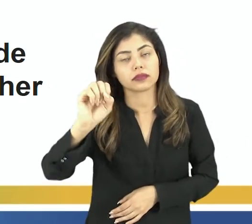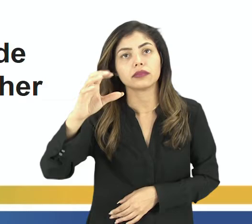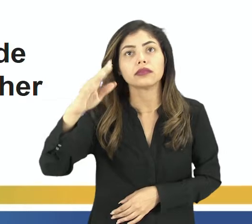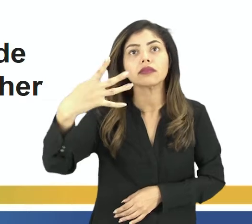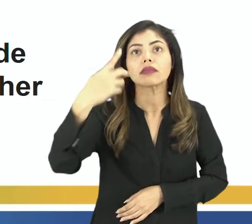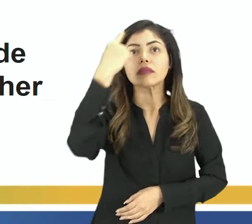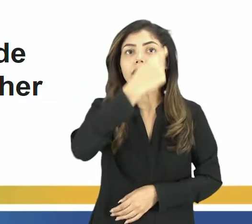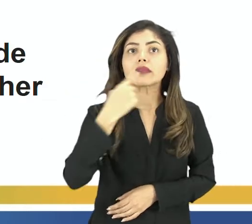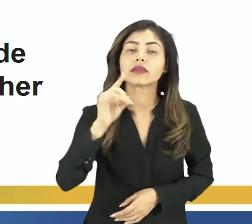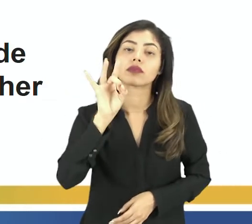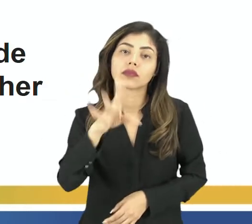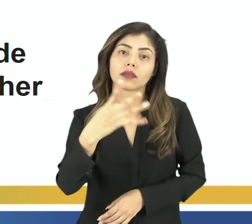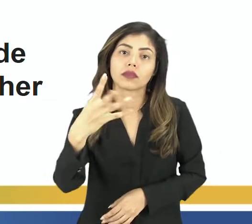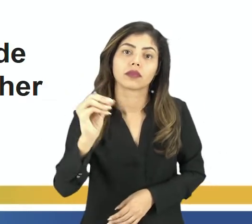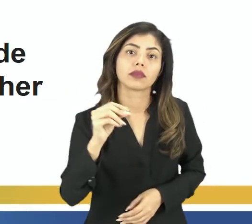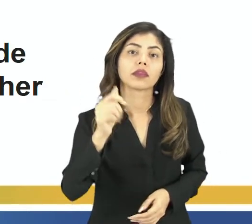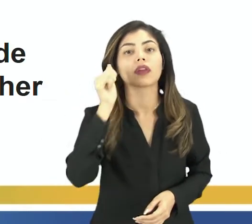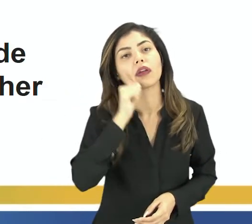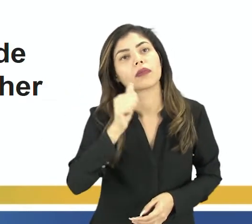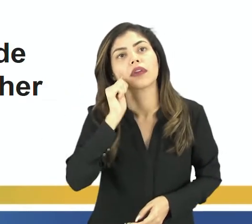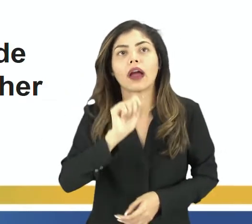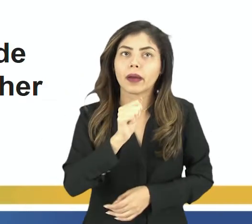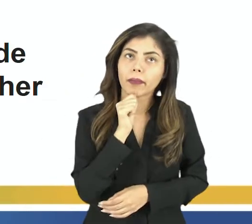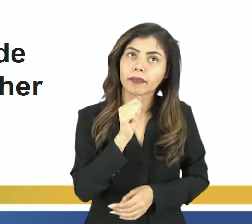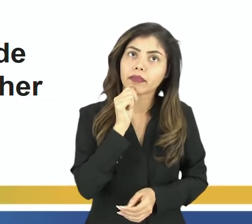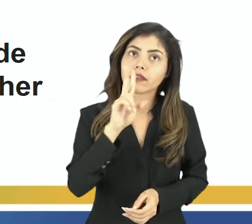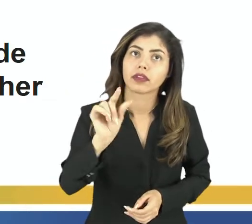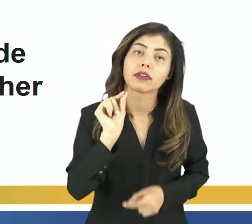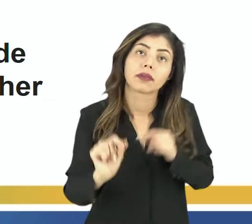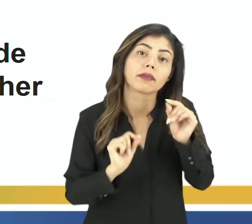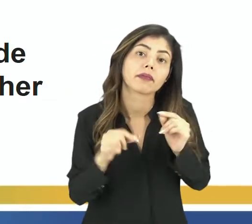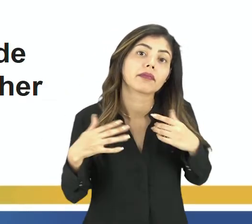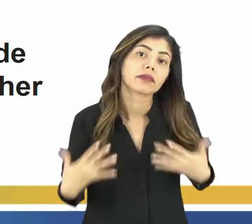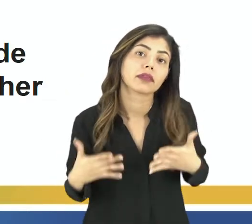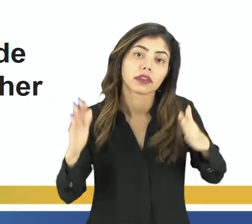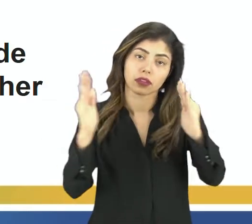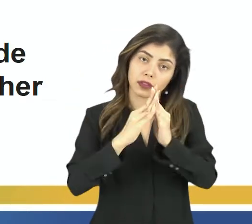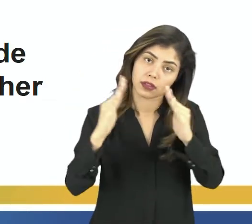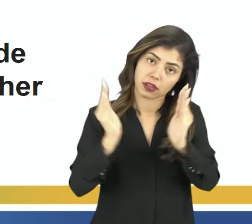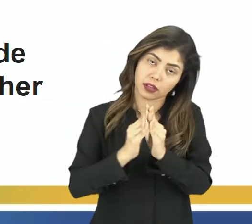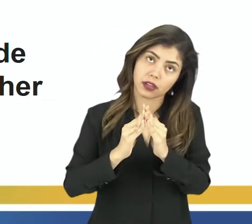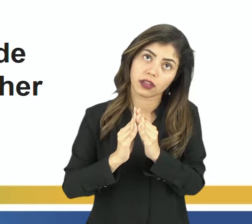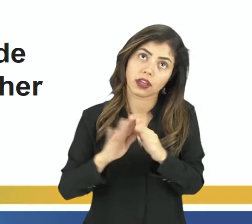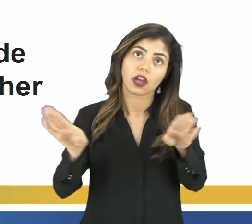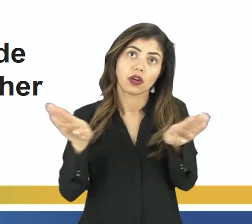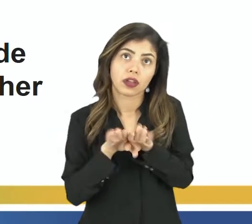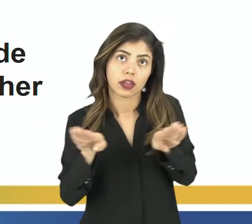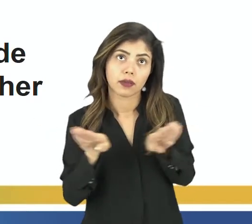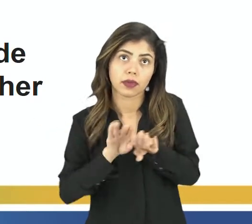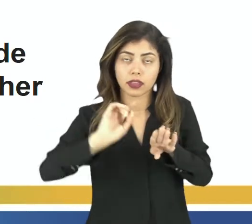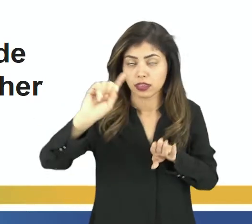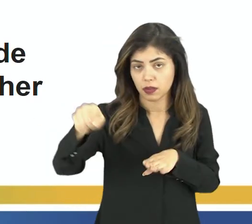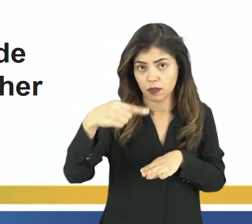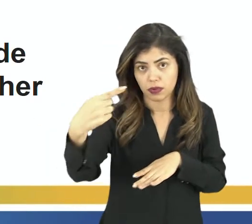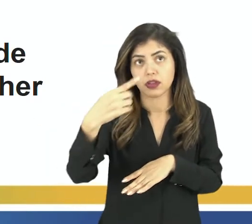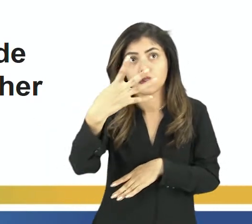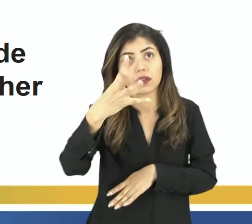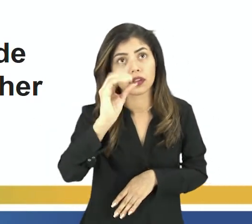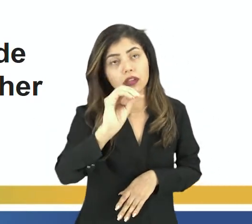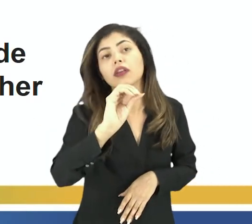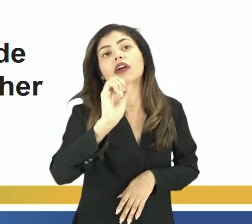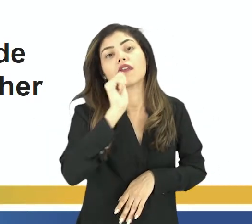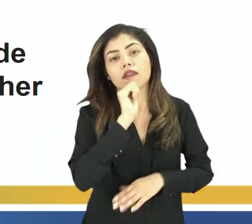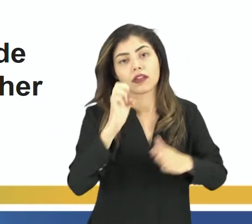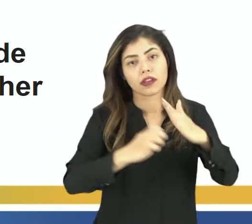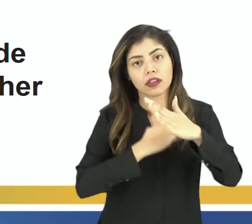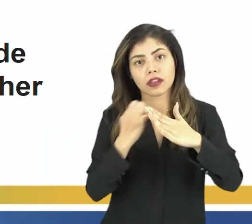trabalha 40, a mulher, ela ainda vai ter uma jornada de trabalho em casa e o homem também, após trabalhar 40 horas na